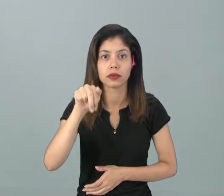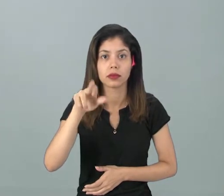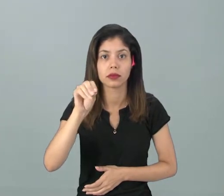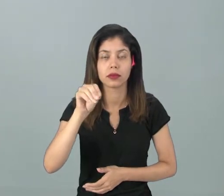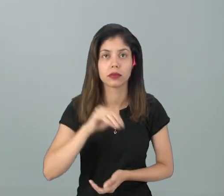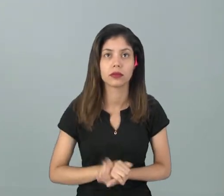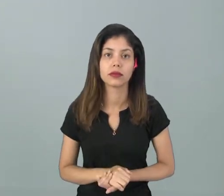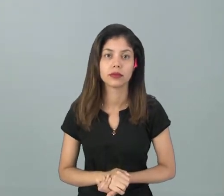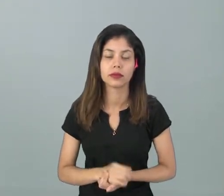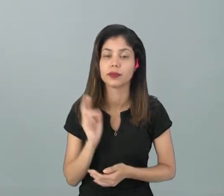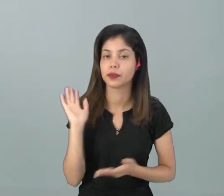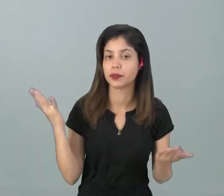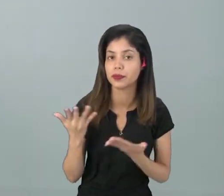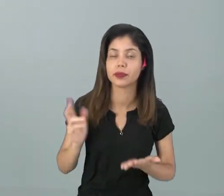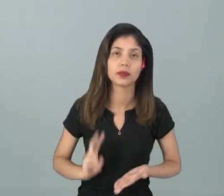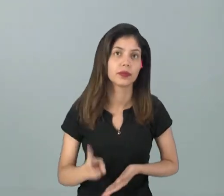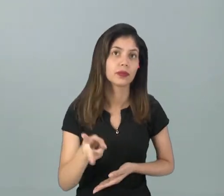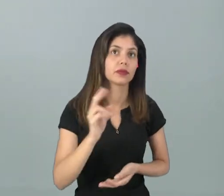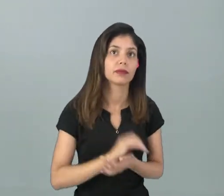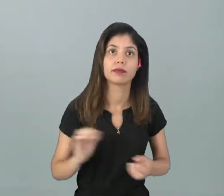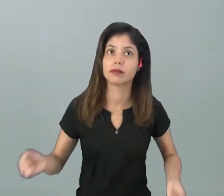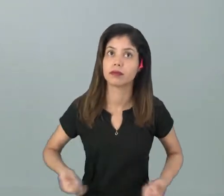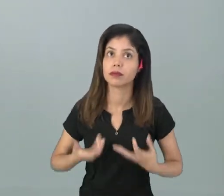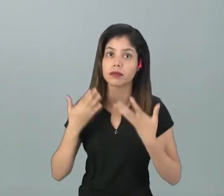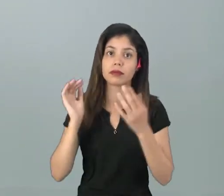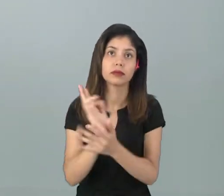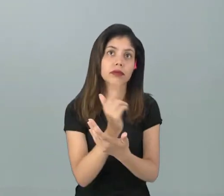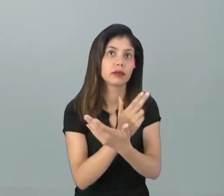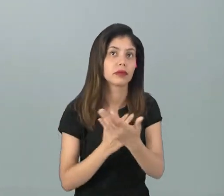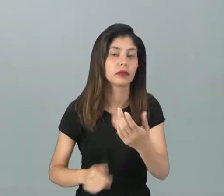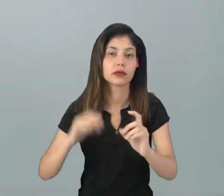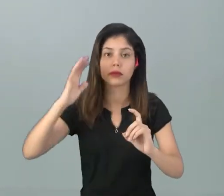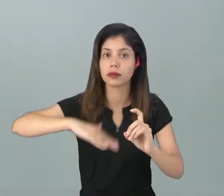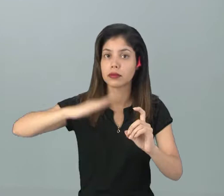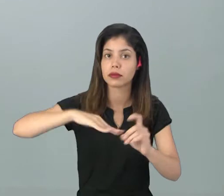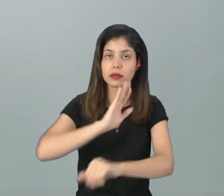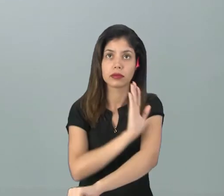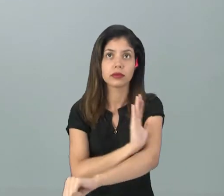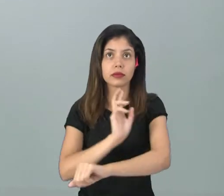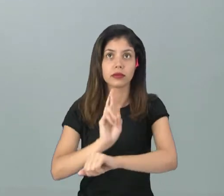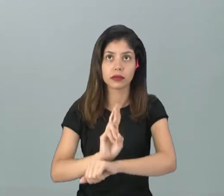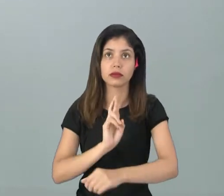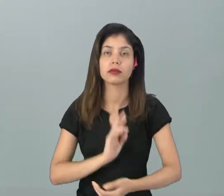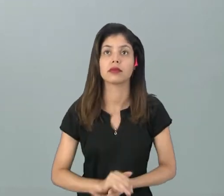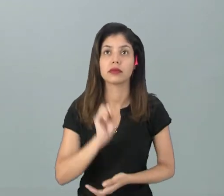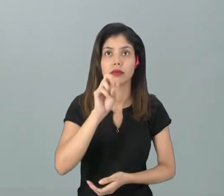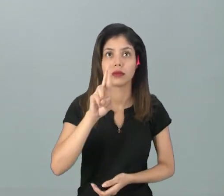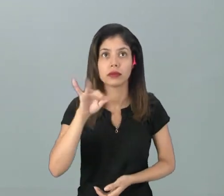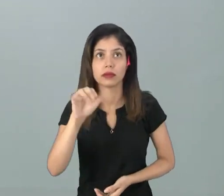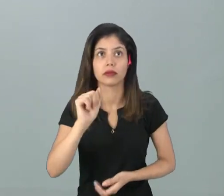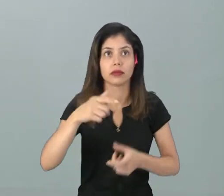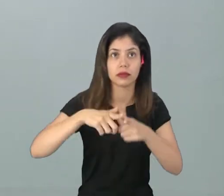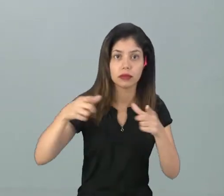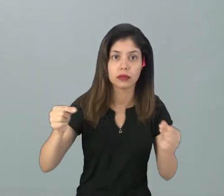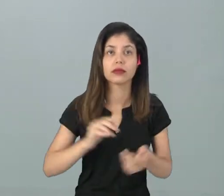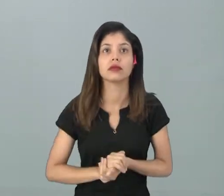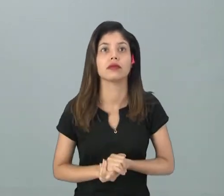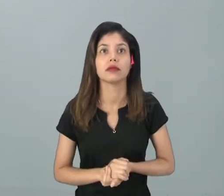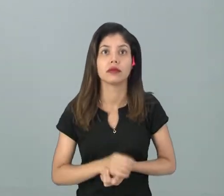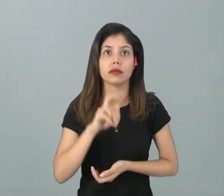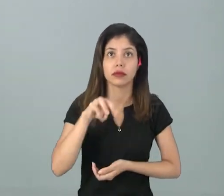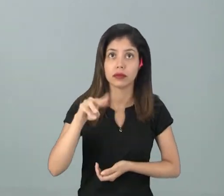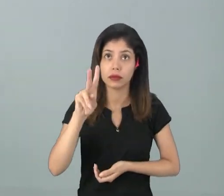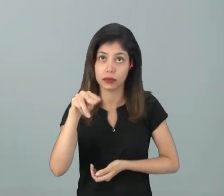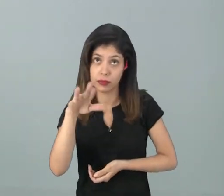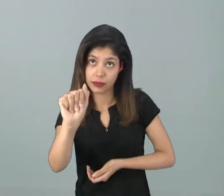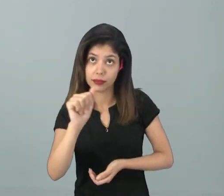E hoje nós vamos dar continuidade, falando sobre as manifestações artísticas e mítico-religiosas suméria, egípcia, fenícia, hebraica, maia,